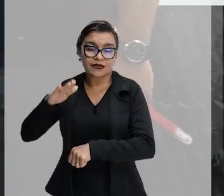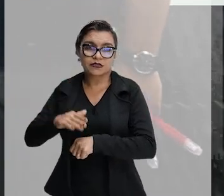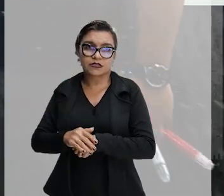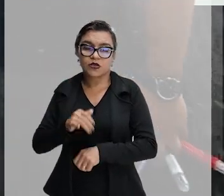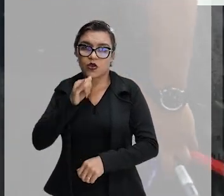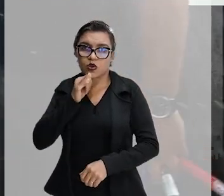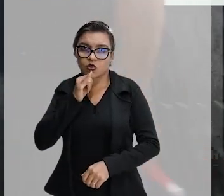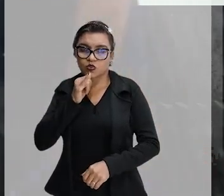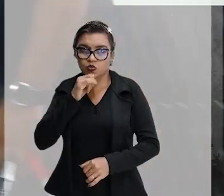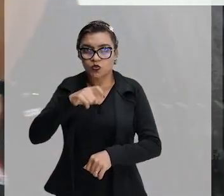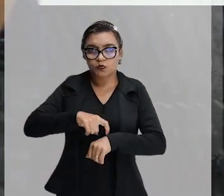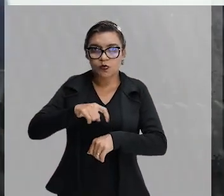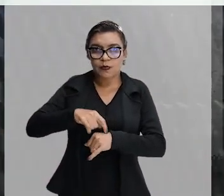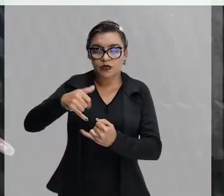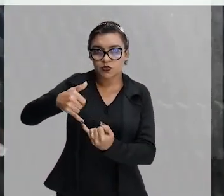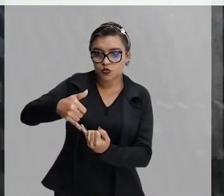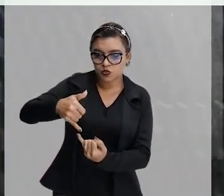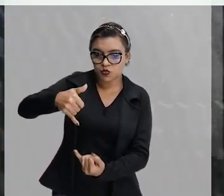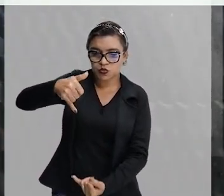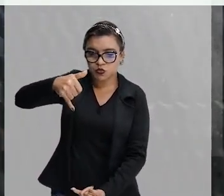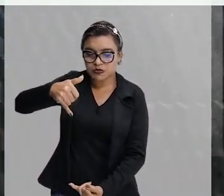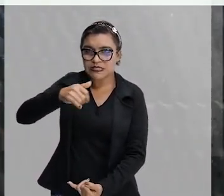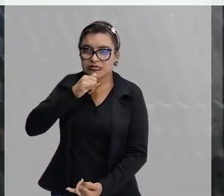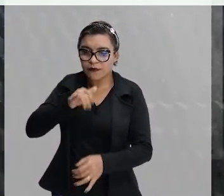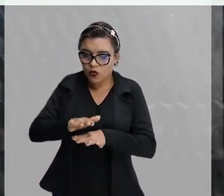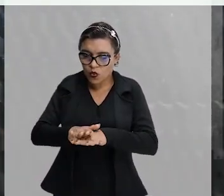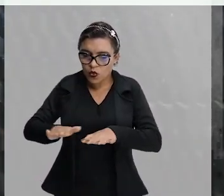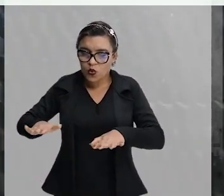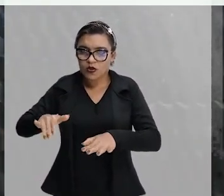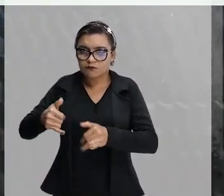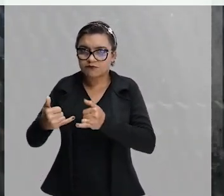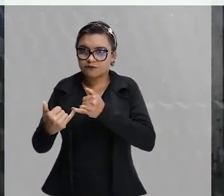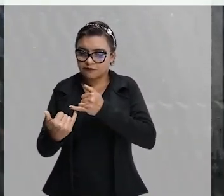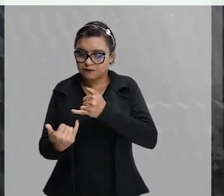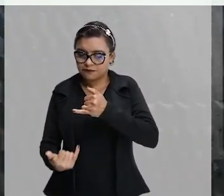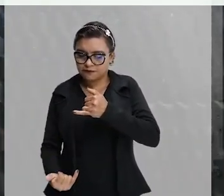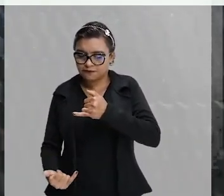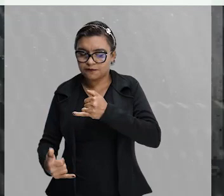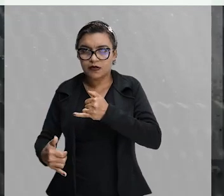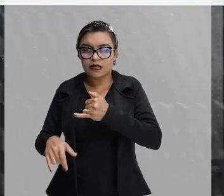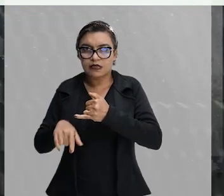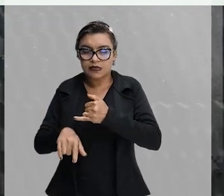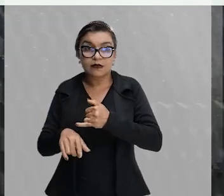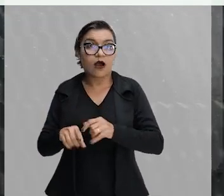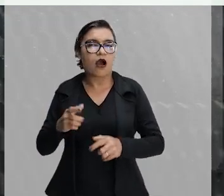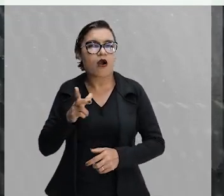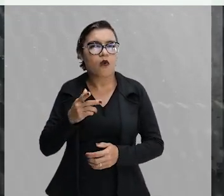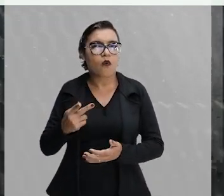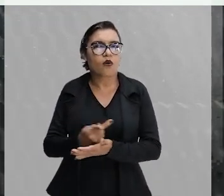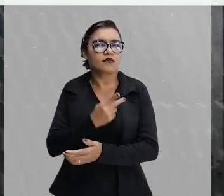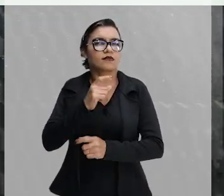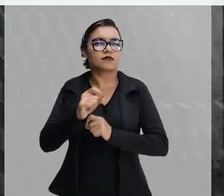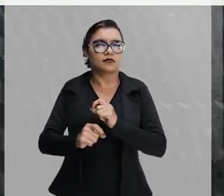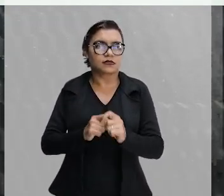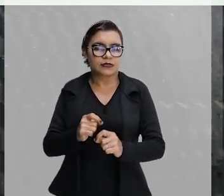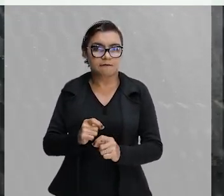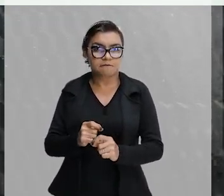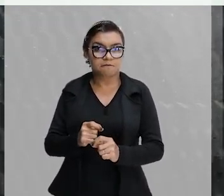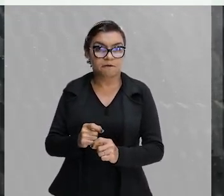aterrado, o que é que vai acontecer? Lembram que eu falei na aula, para quem assistiu a aula, lá na aula eu disse